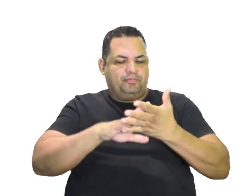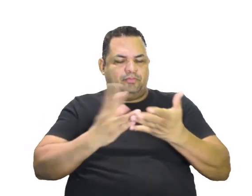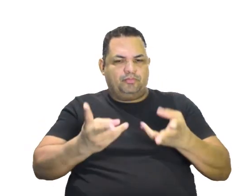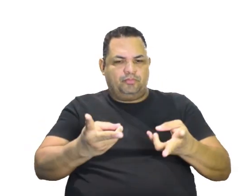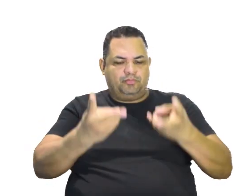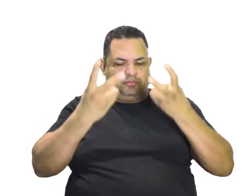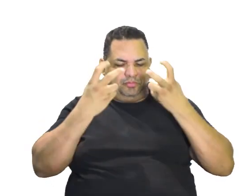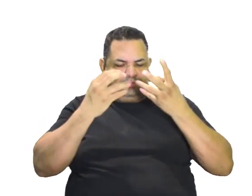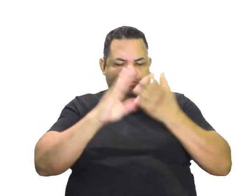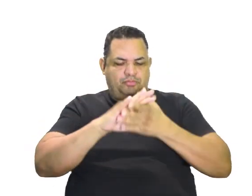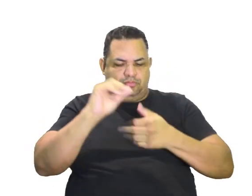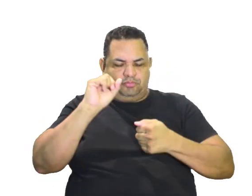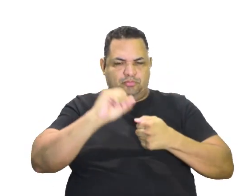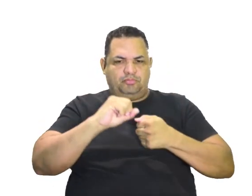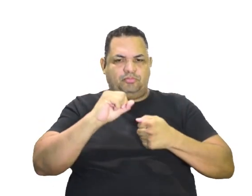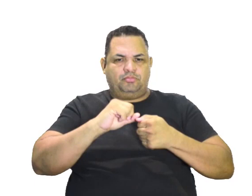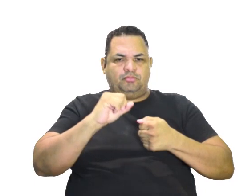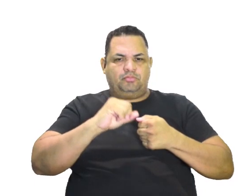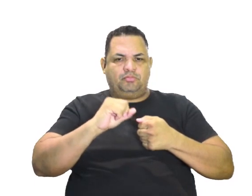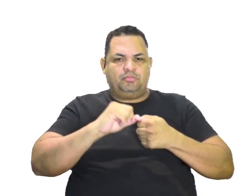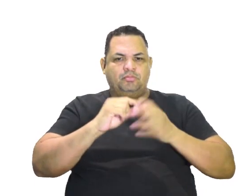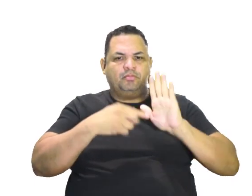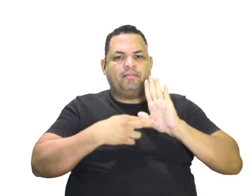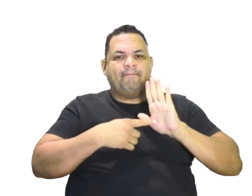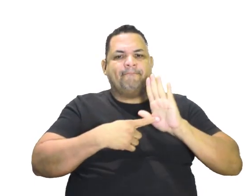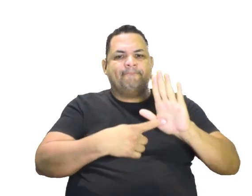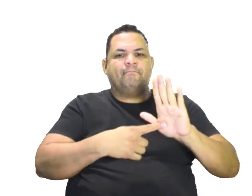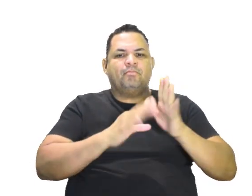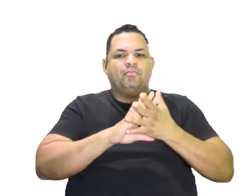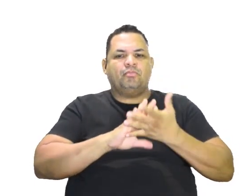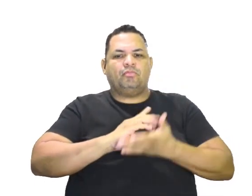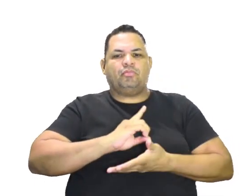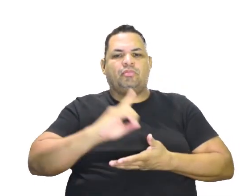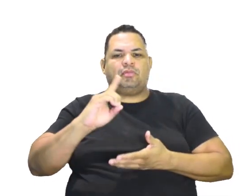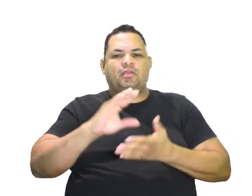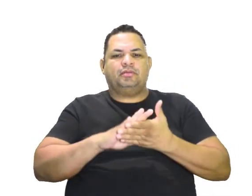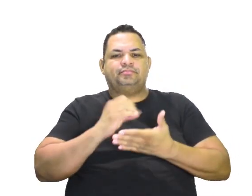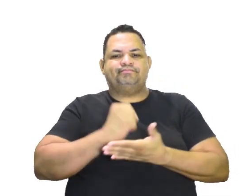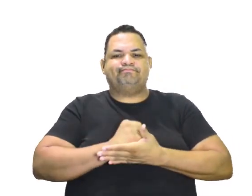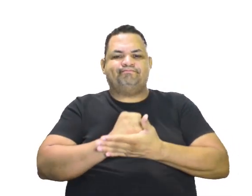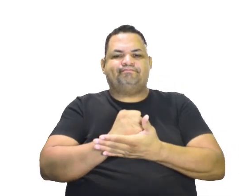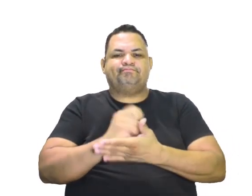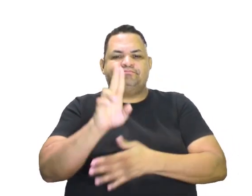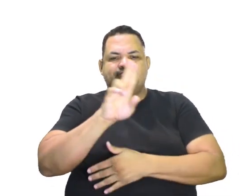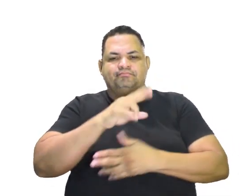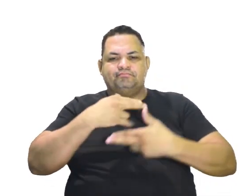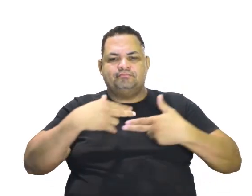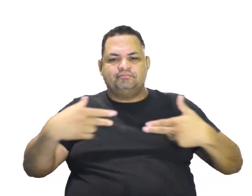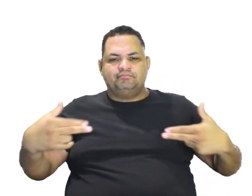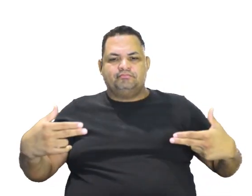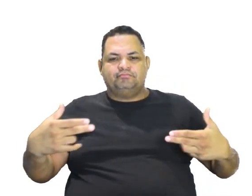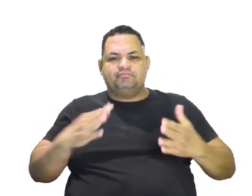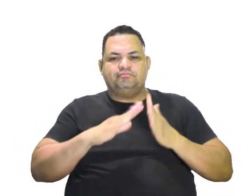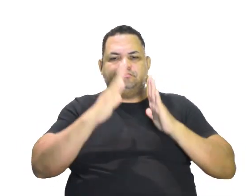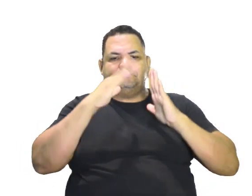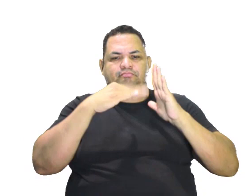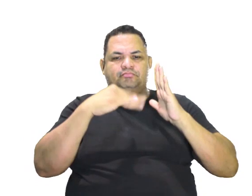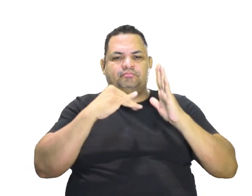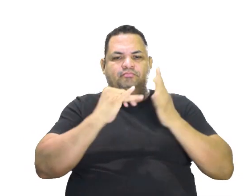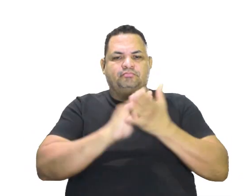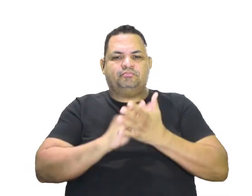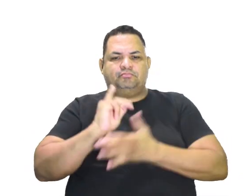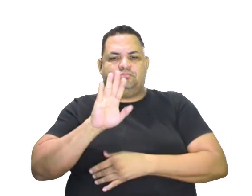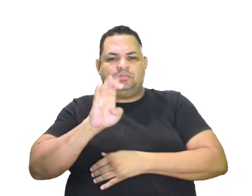jeito de fazer essa apresentação da deusa, ele se baseou em várias obras